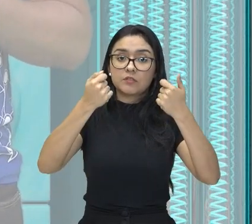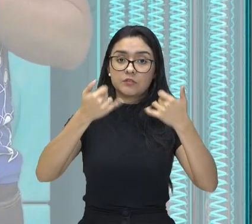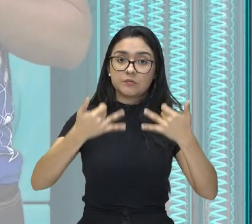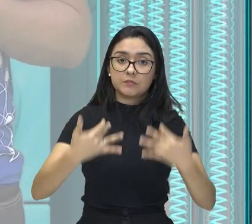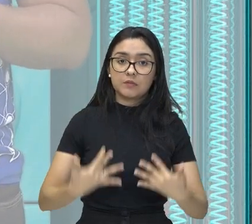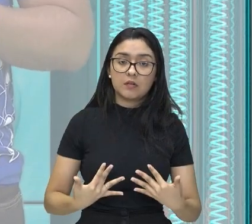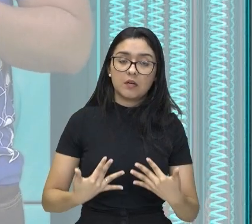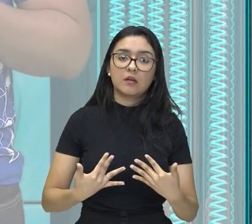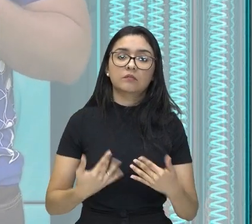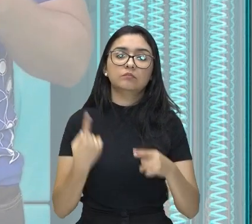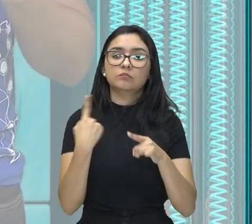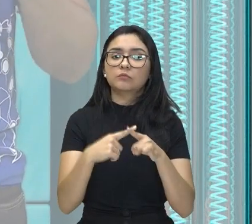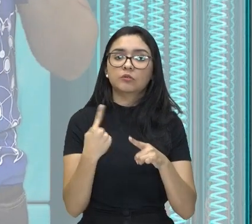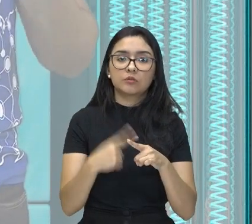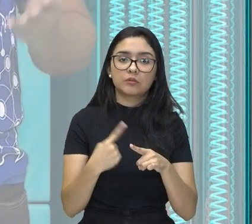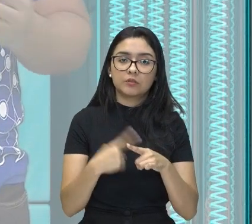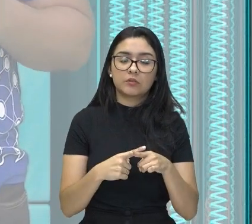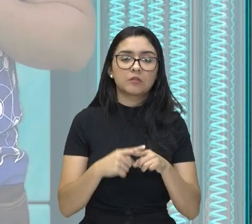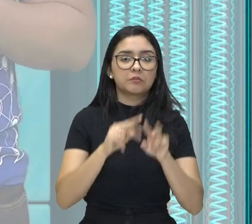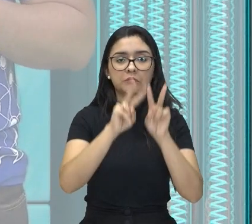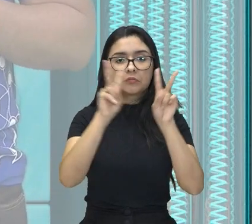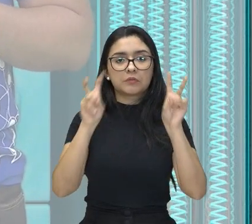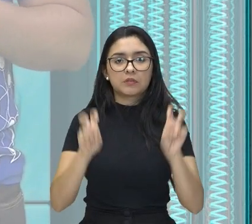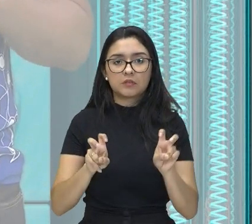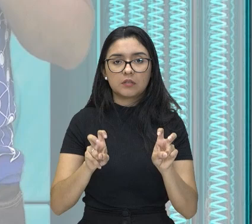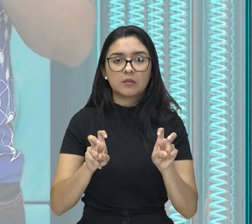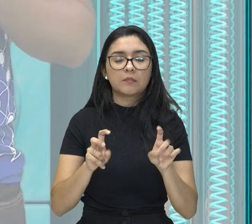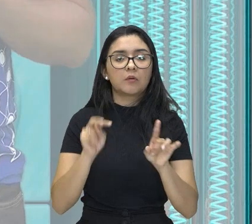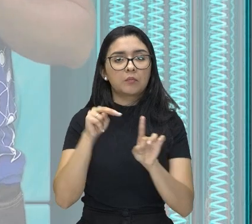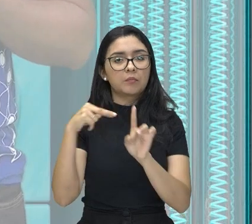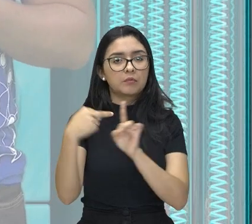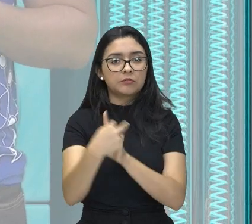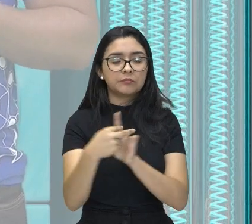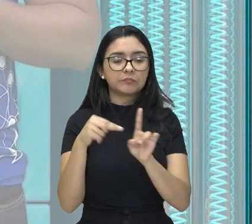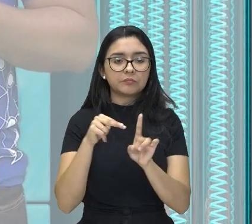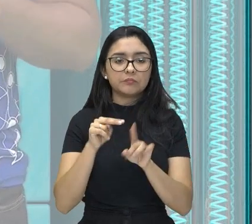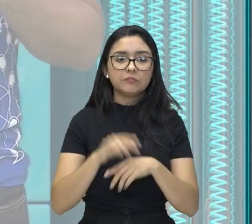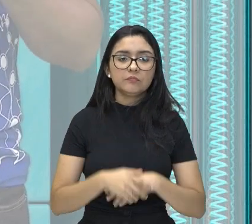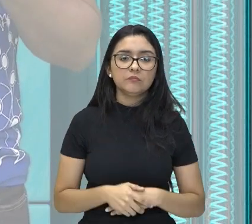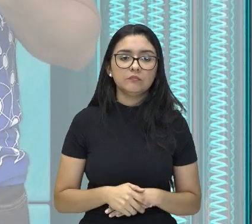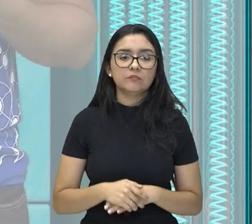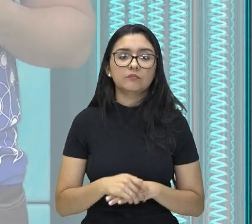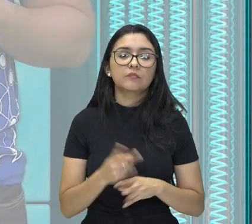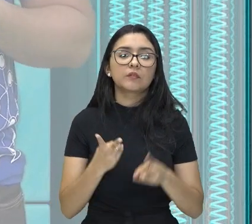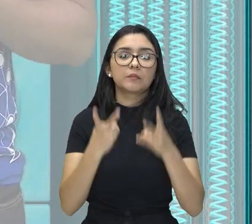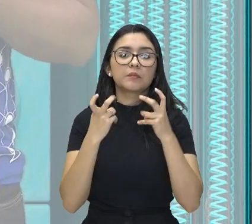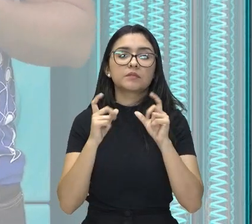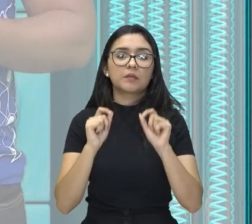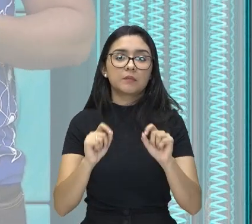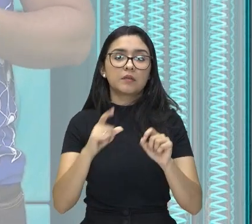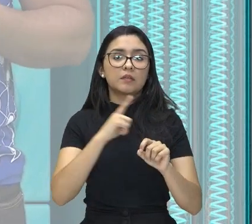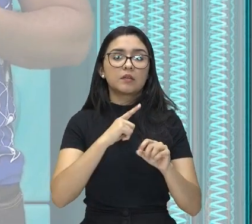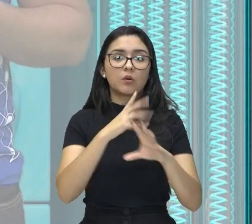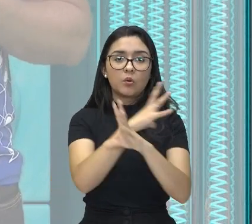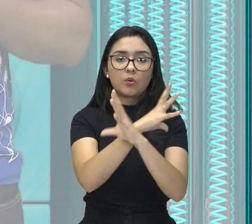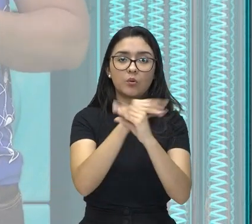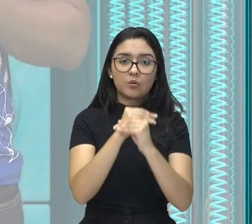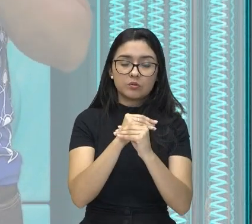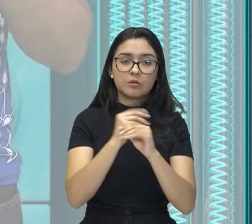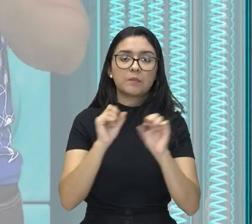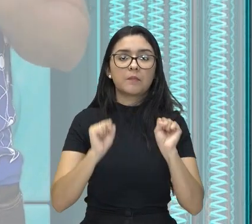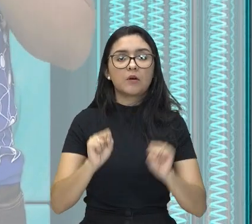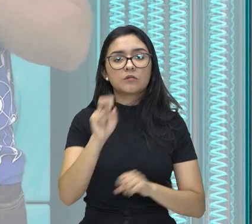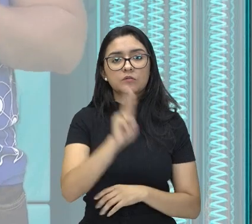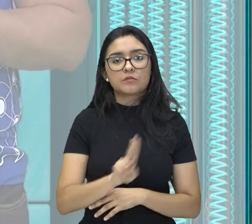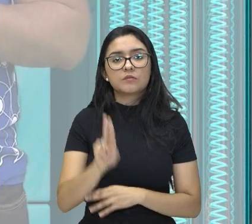uma justificativa com relação a determinado ponto de vista. Então, observem que nós temos conjunções que podem ser utilizadas